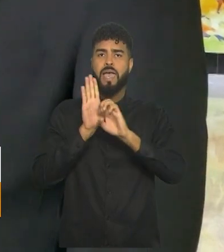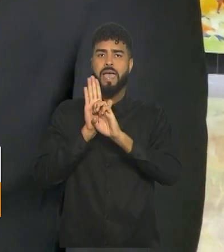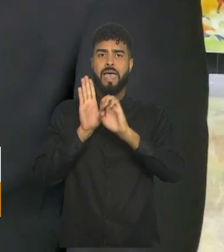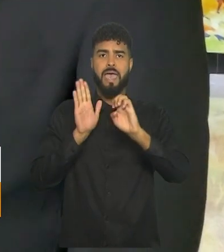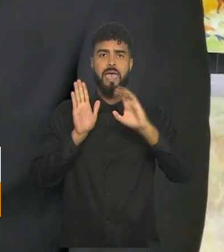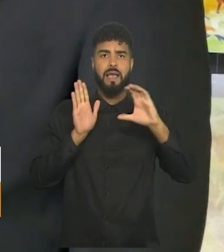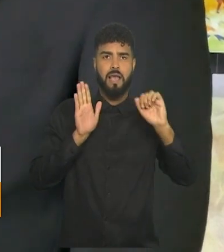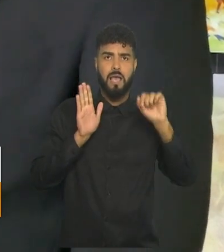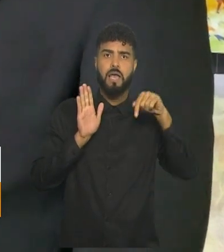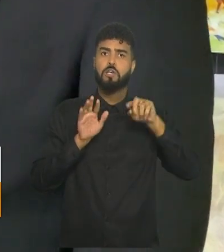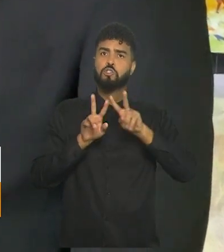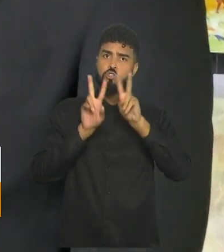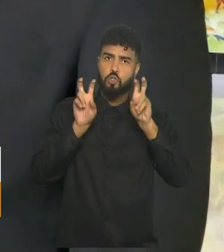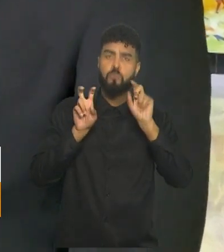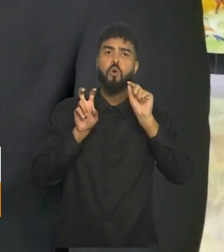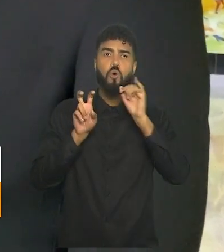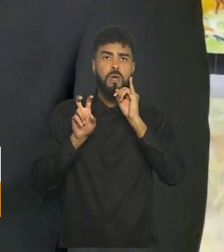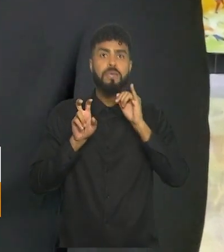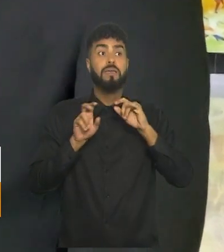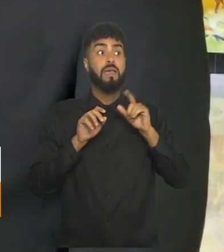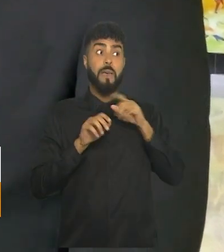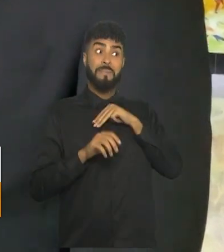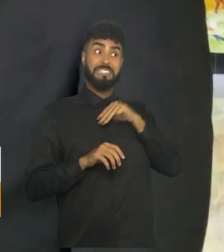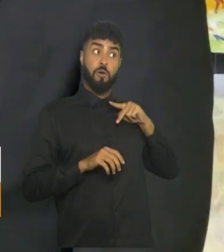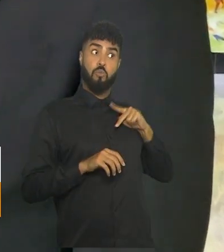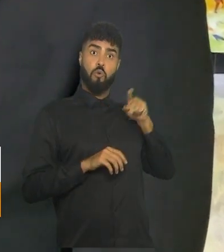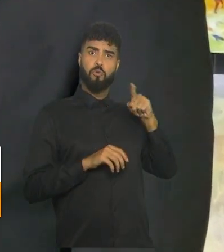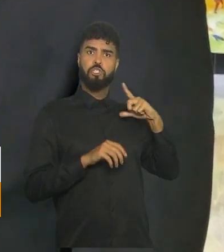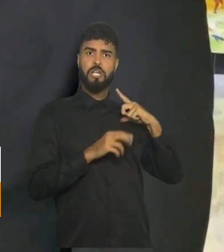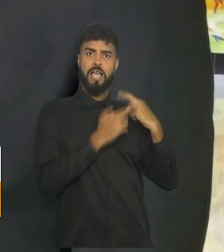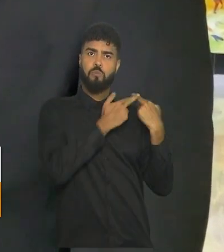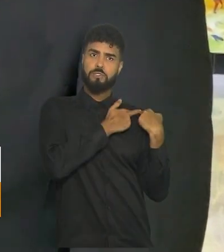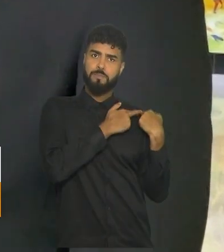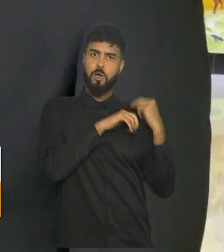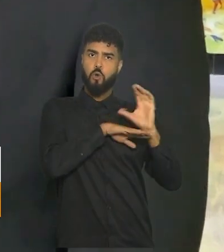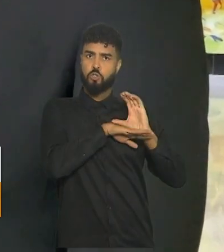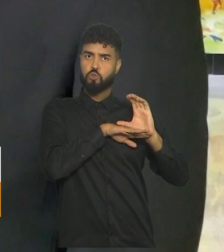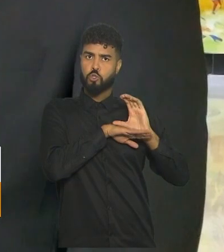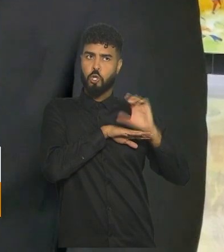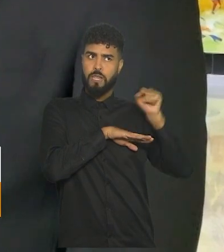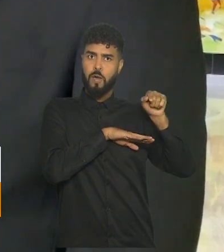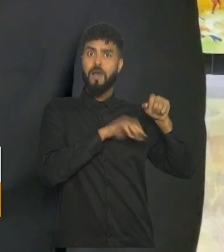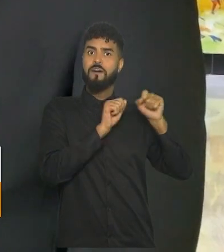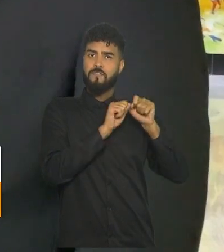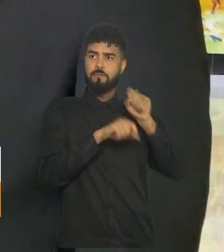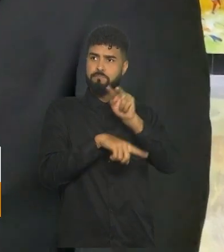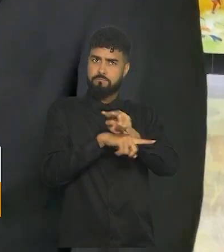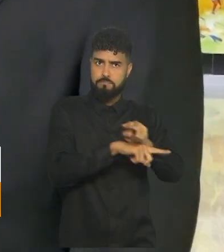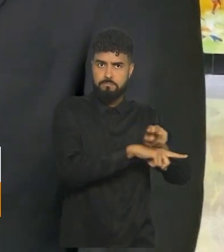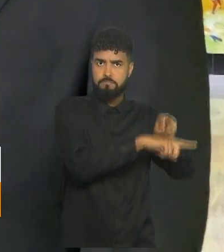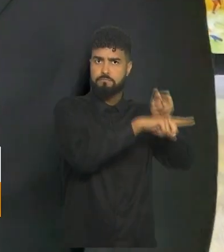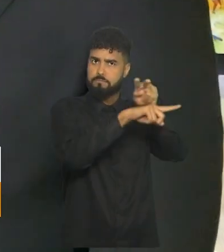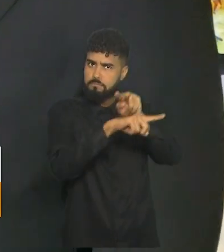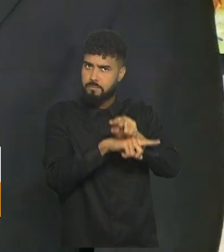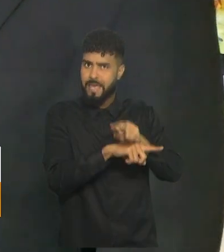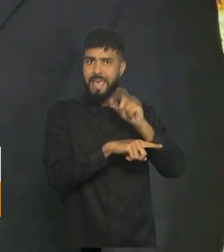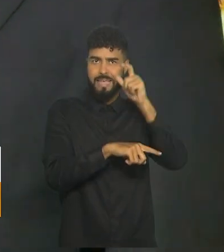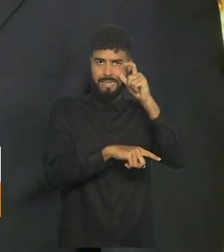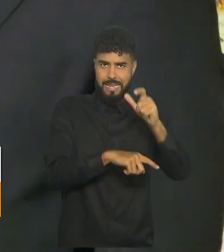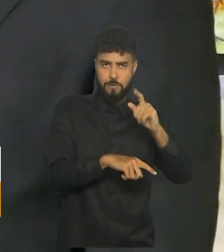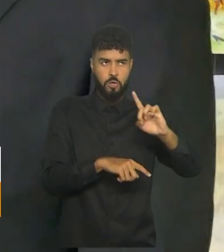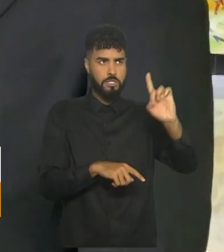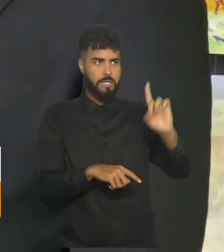Adolescente apenas para que o Ministério Público, que já tem essa competência constitucional e legal, zele pelos interesses e pelos